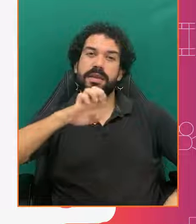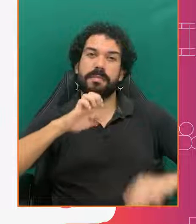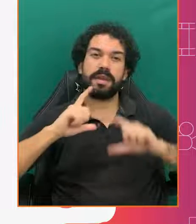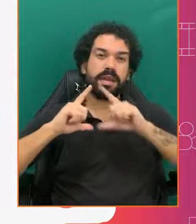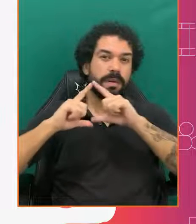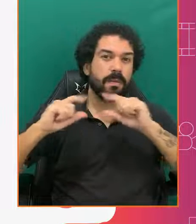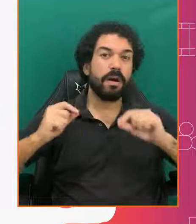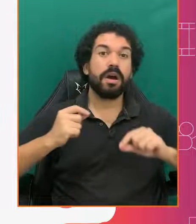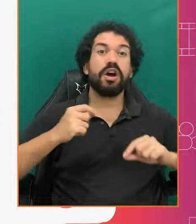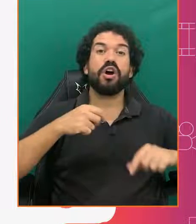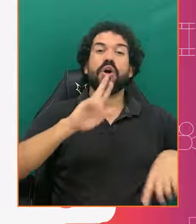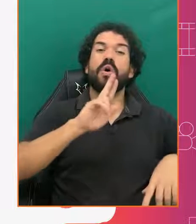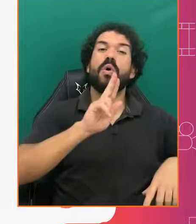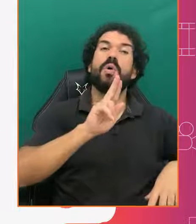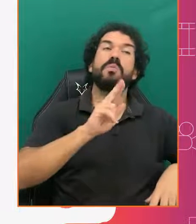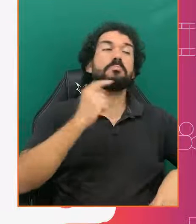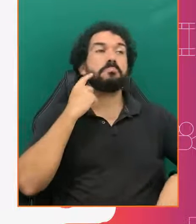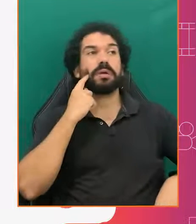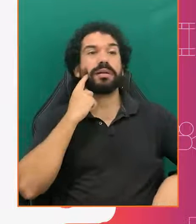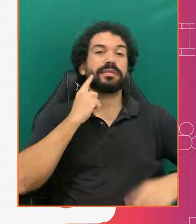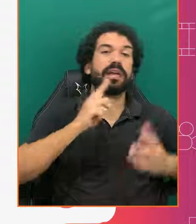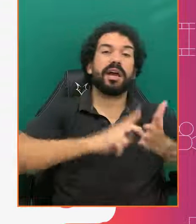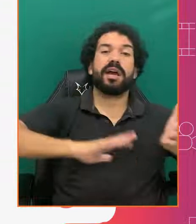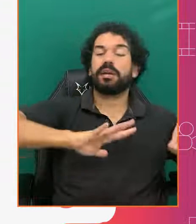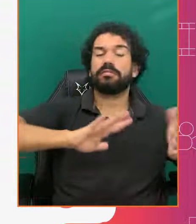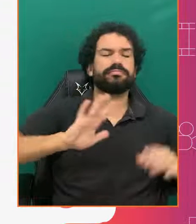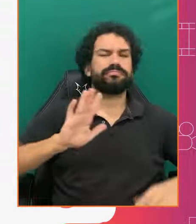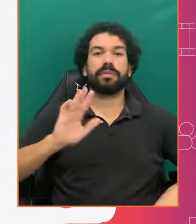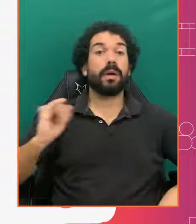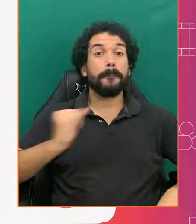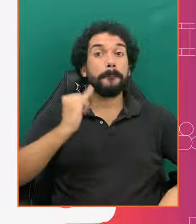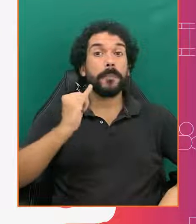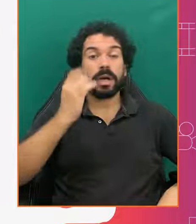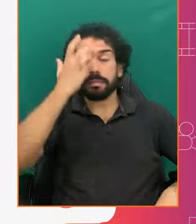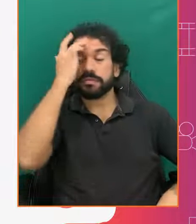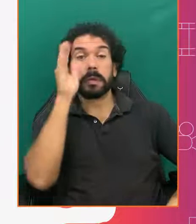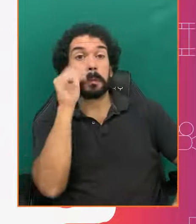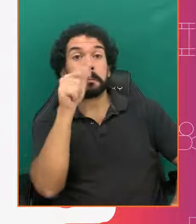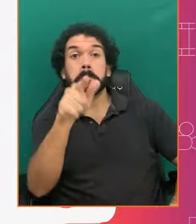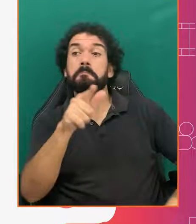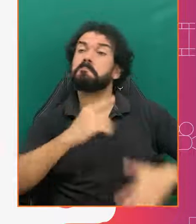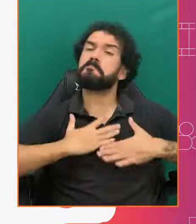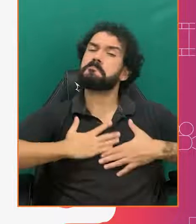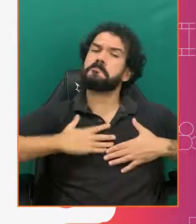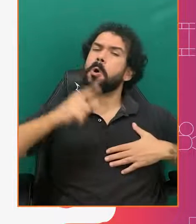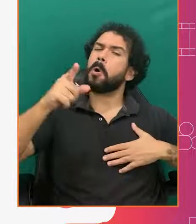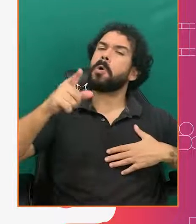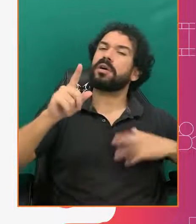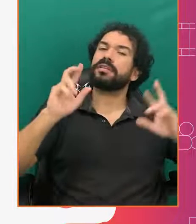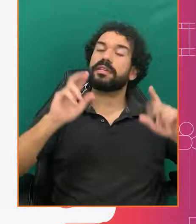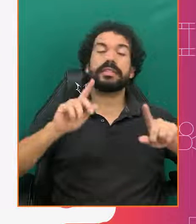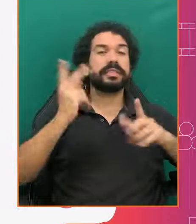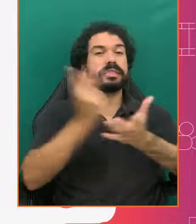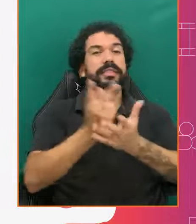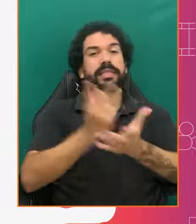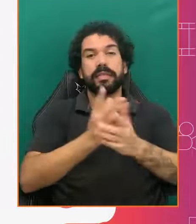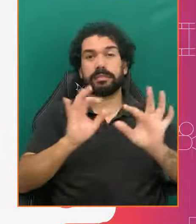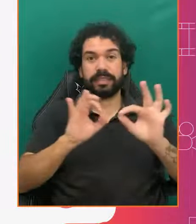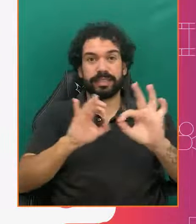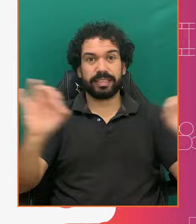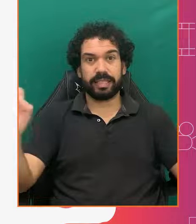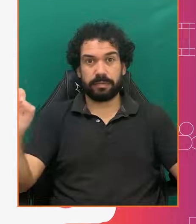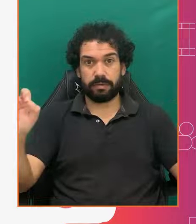mais realista. O importante é fazer ele ser agradável e manter sempre ele